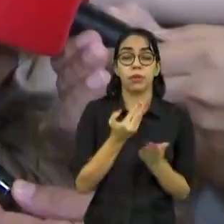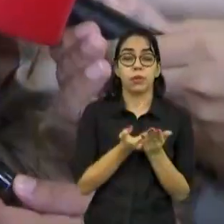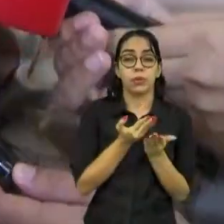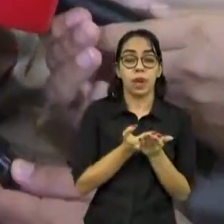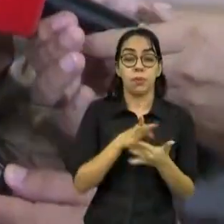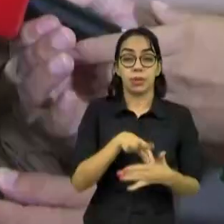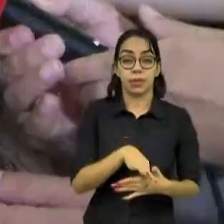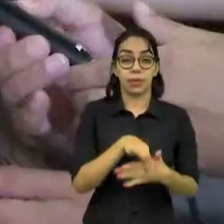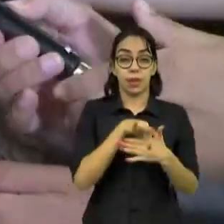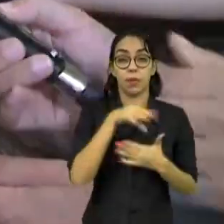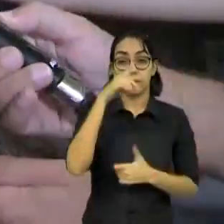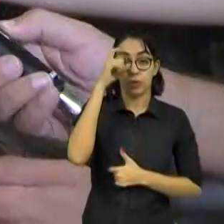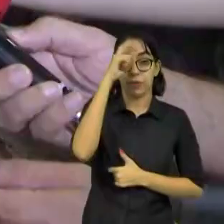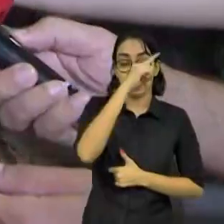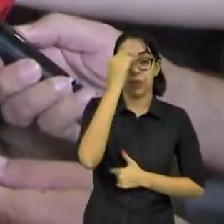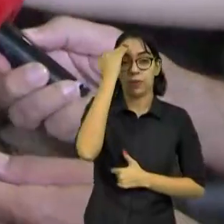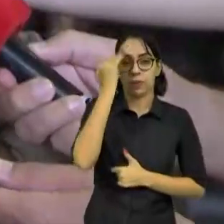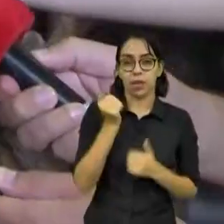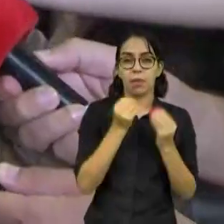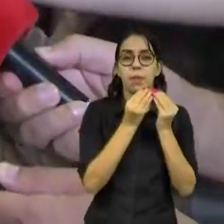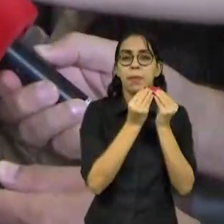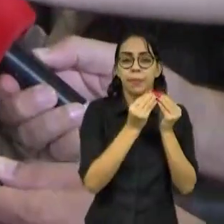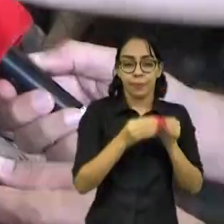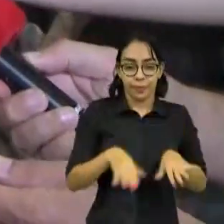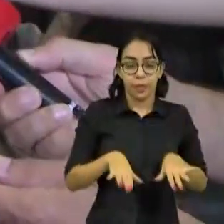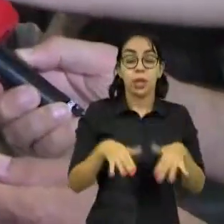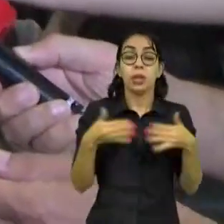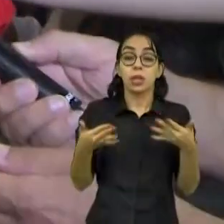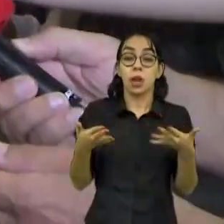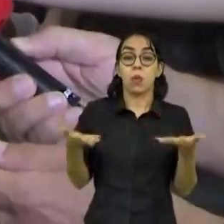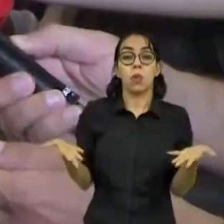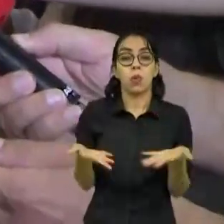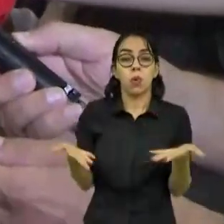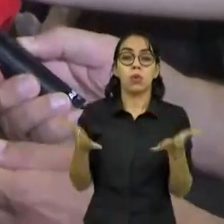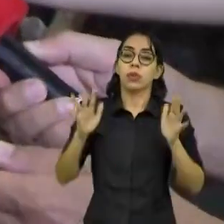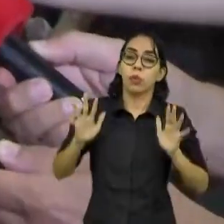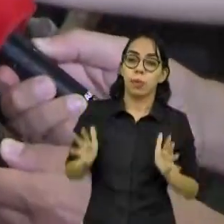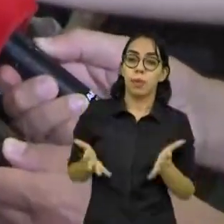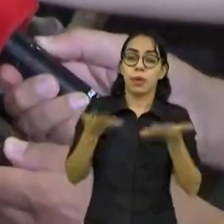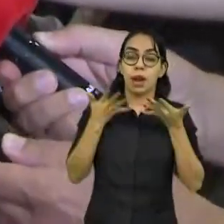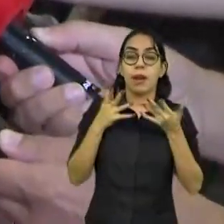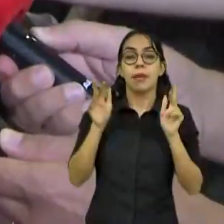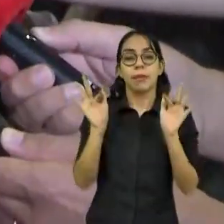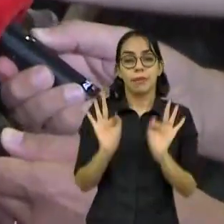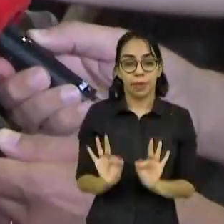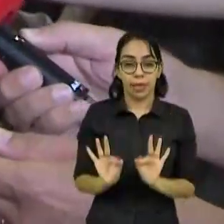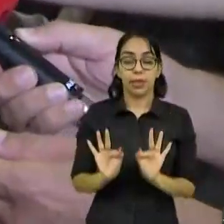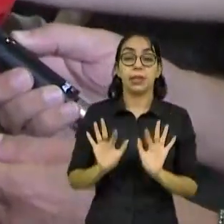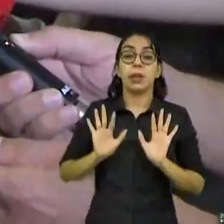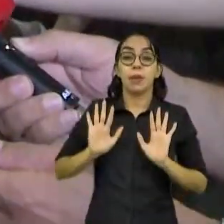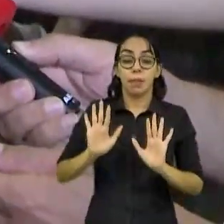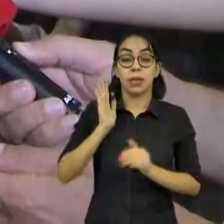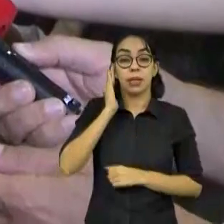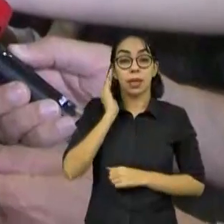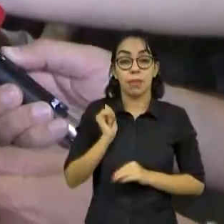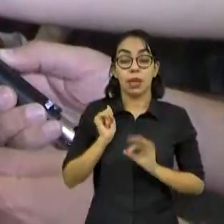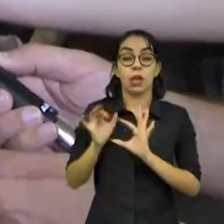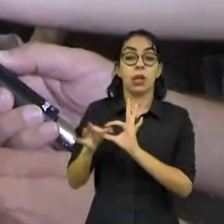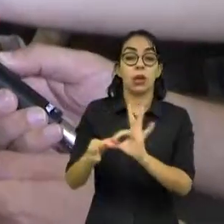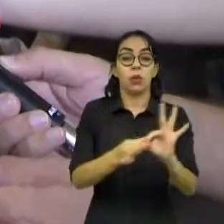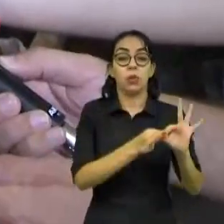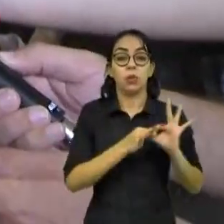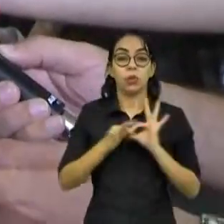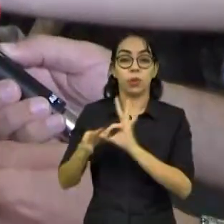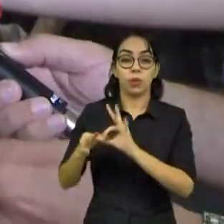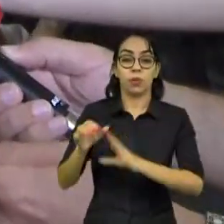que nós, ao tempo que nós comemoramos, nós reafirmamos o compromisso de toda essa grande rede do Ceará, dos